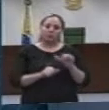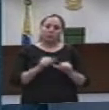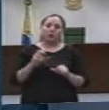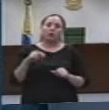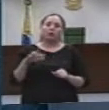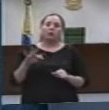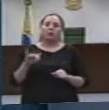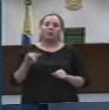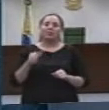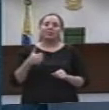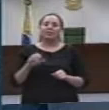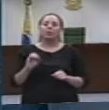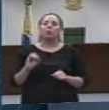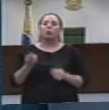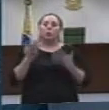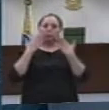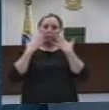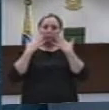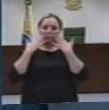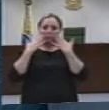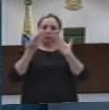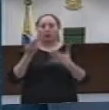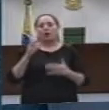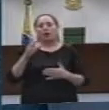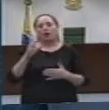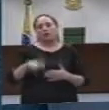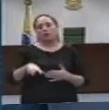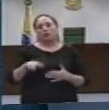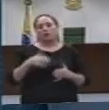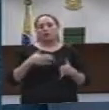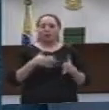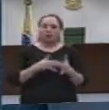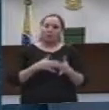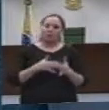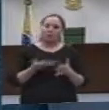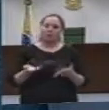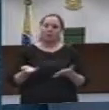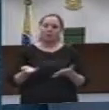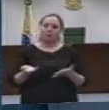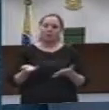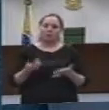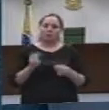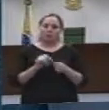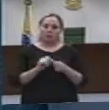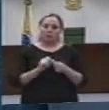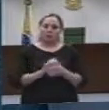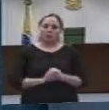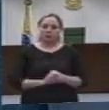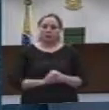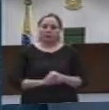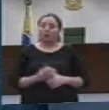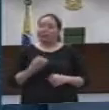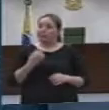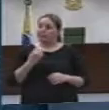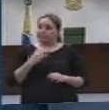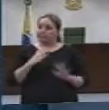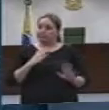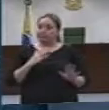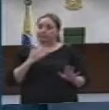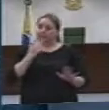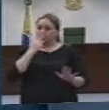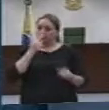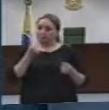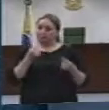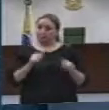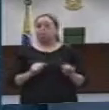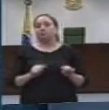o apresentar motivos que impeçam dor almente exercida isso me parece ligeiramente contraditório